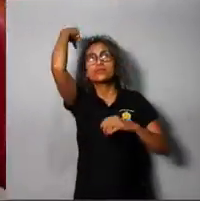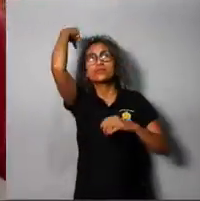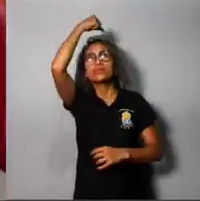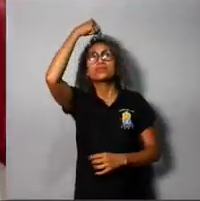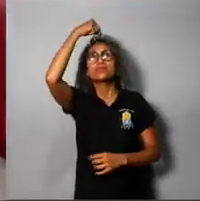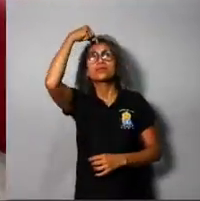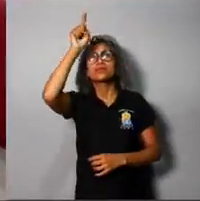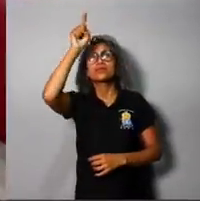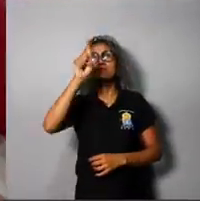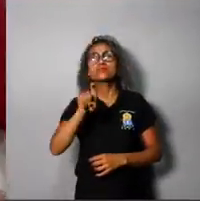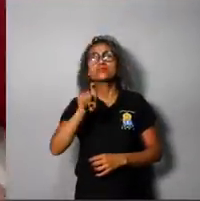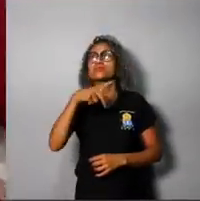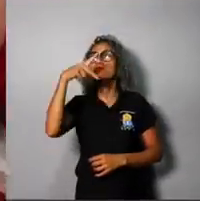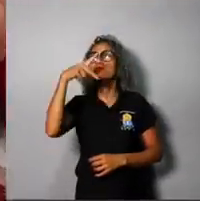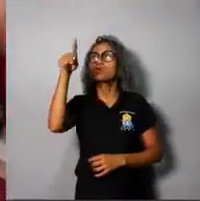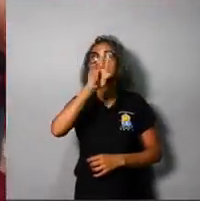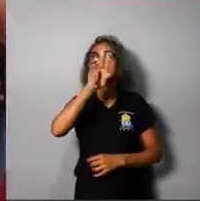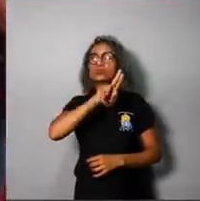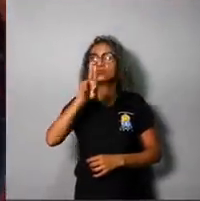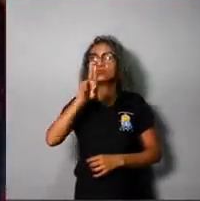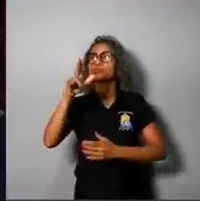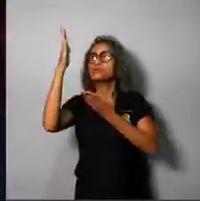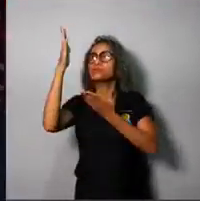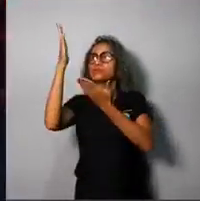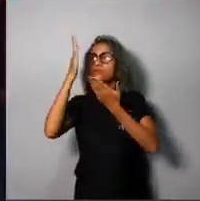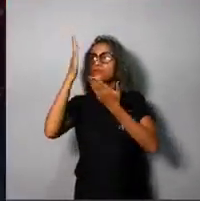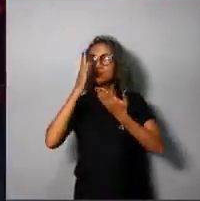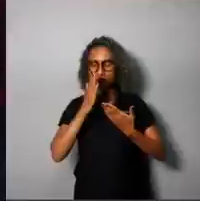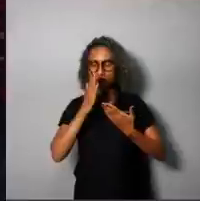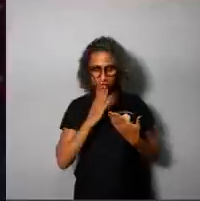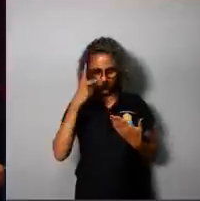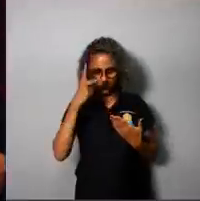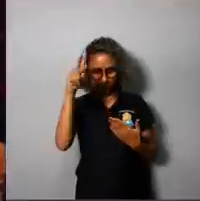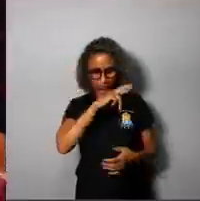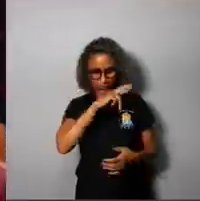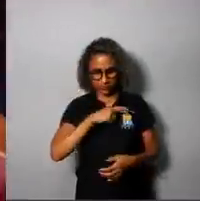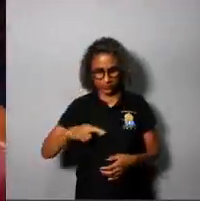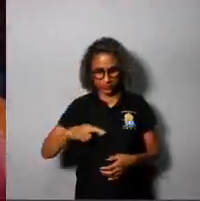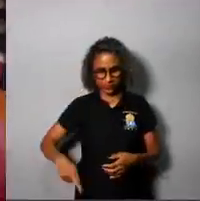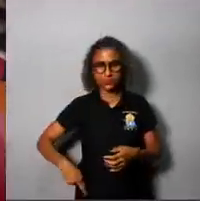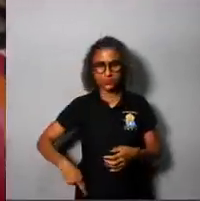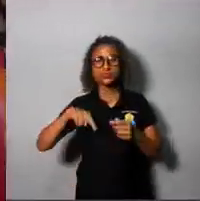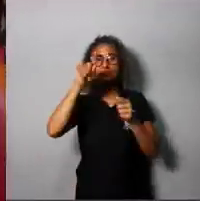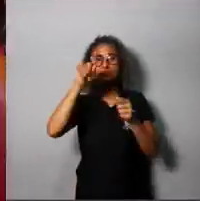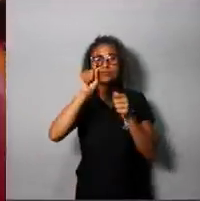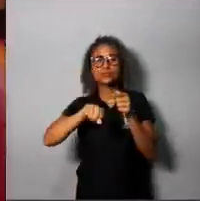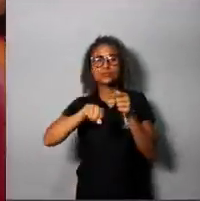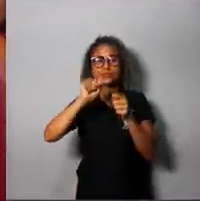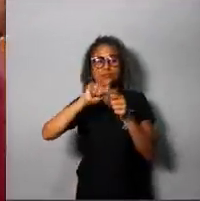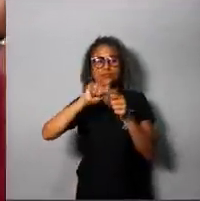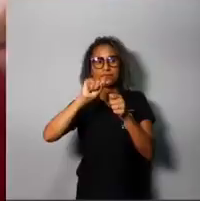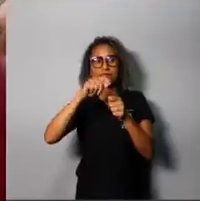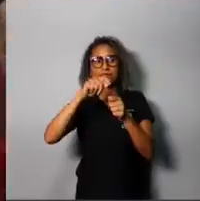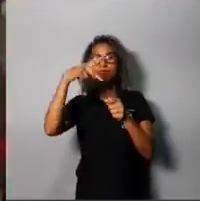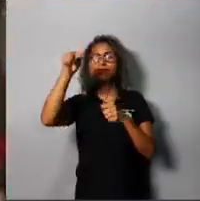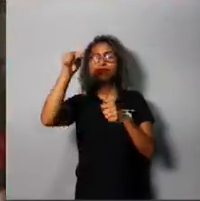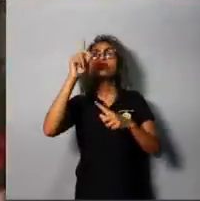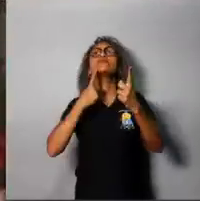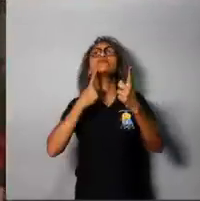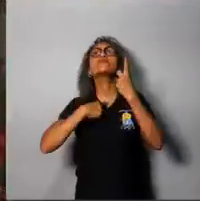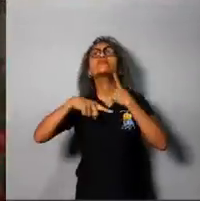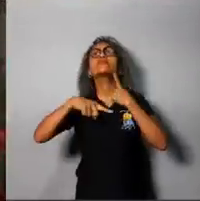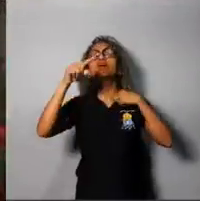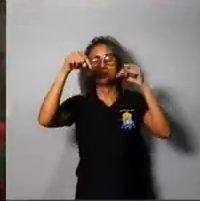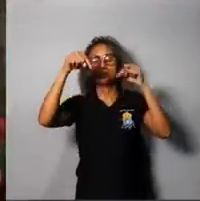nome, venha a nós o vosso reino, seja feita a vossa vontade, assim